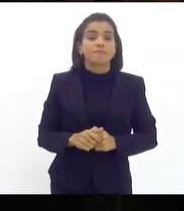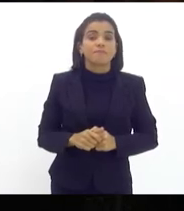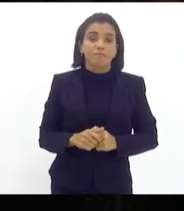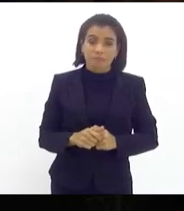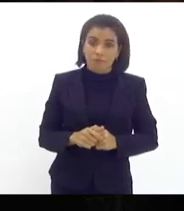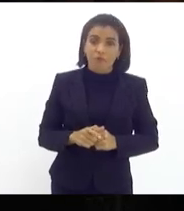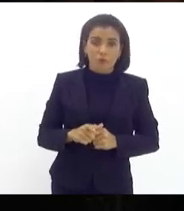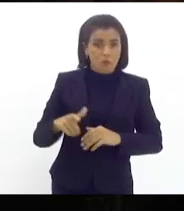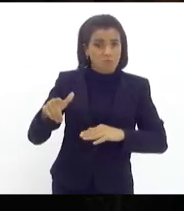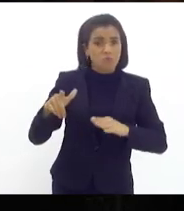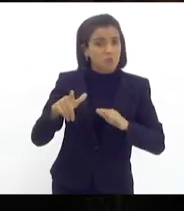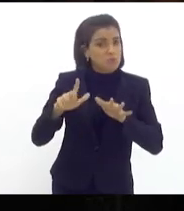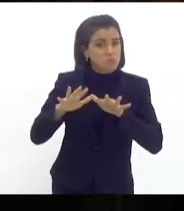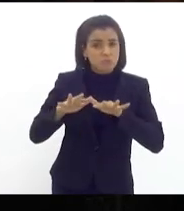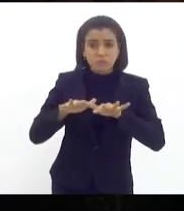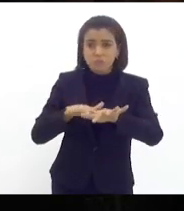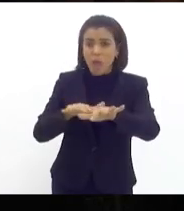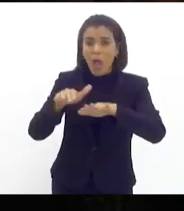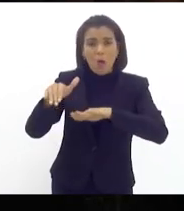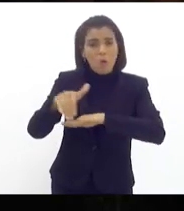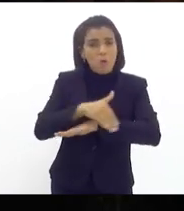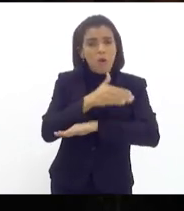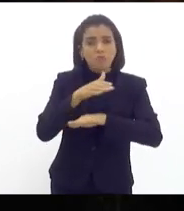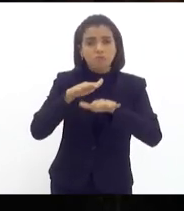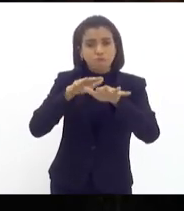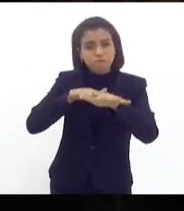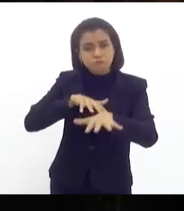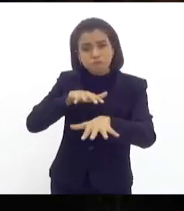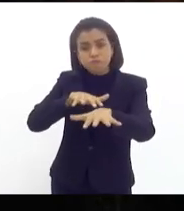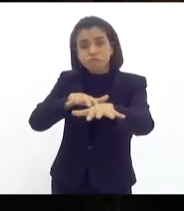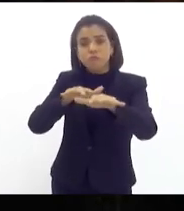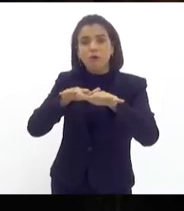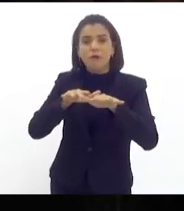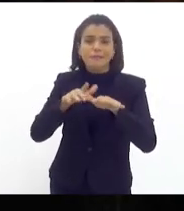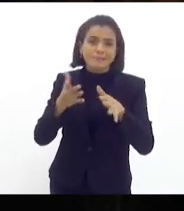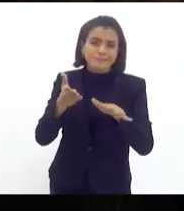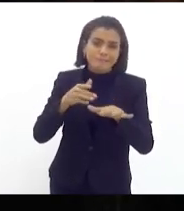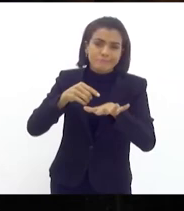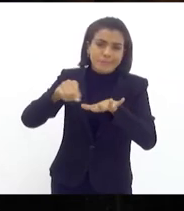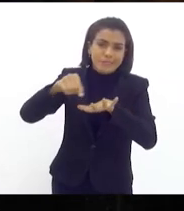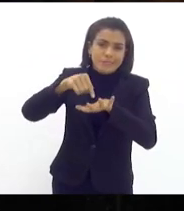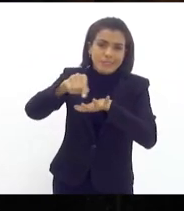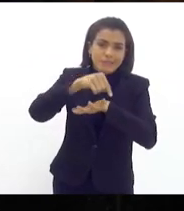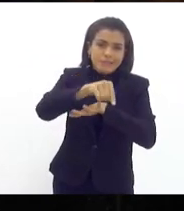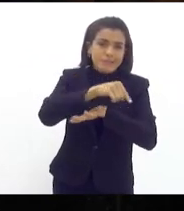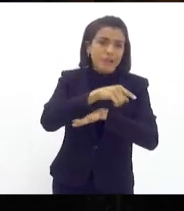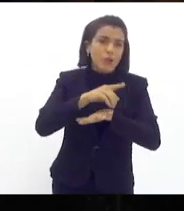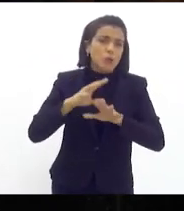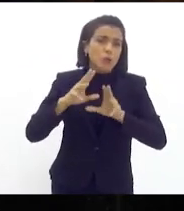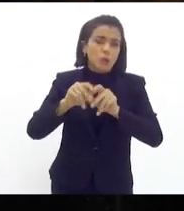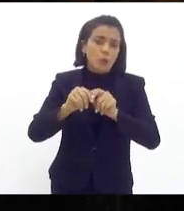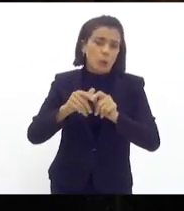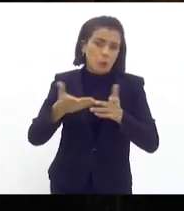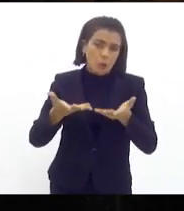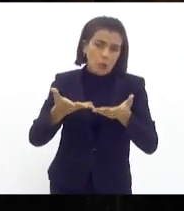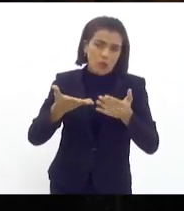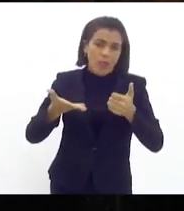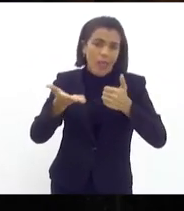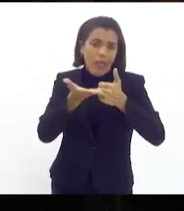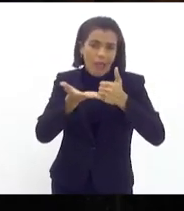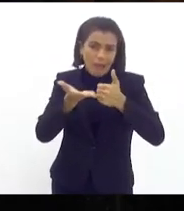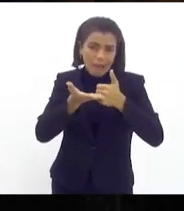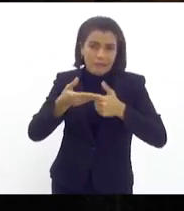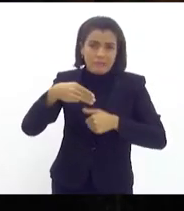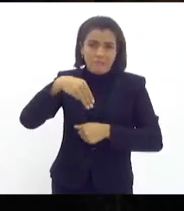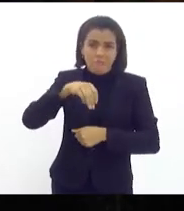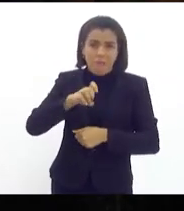as ruas e foram engrossadas com segmentos da classe média os